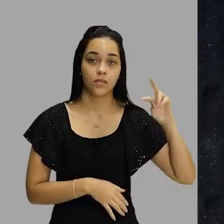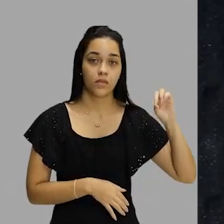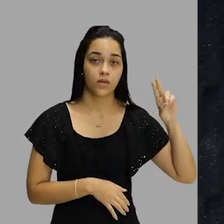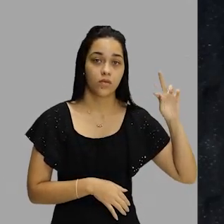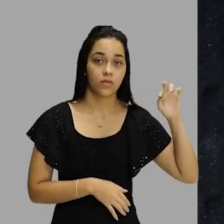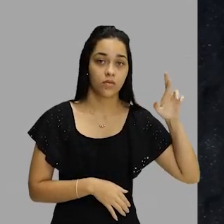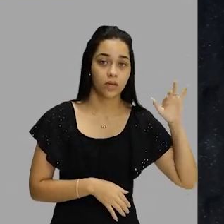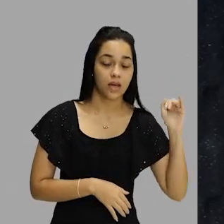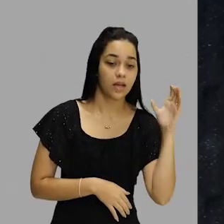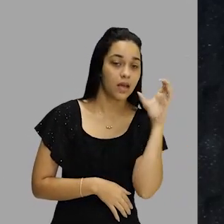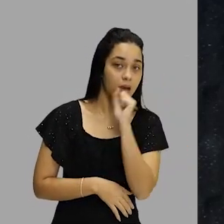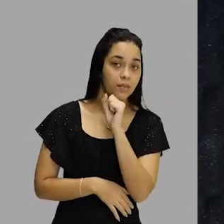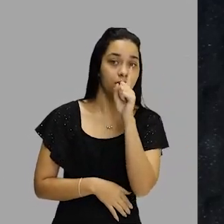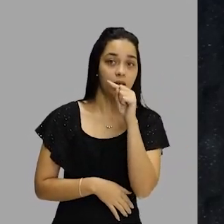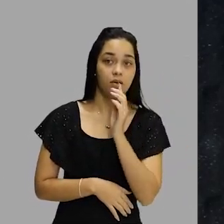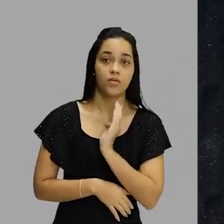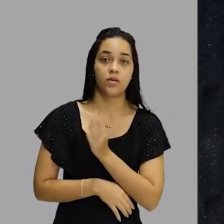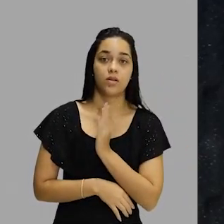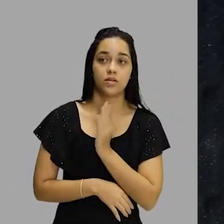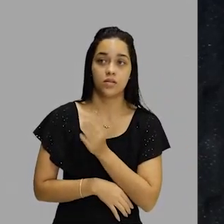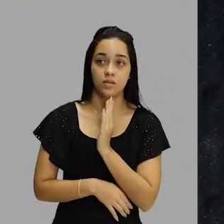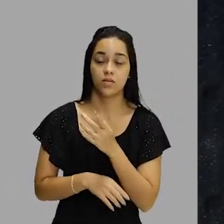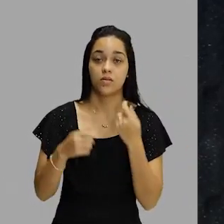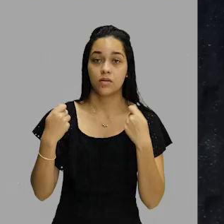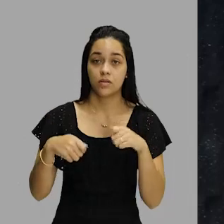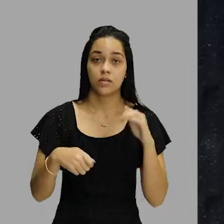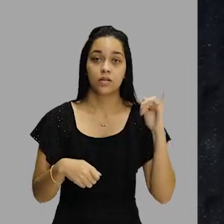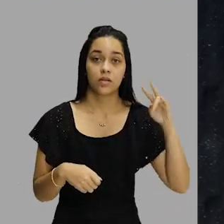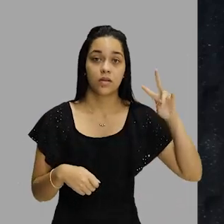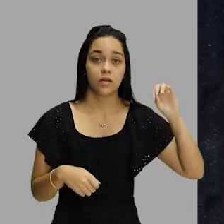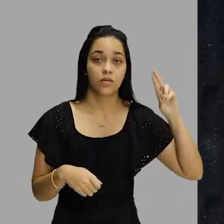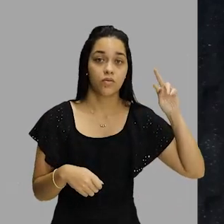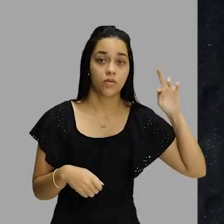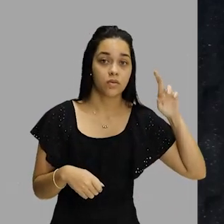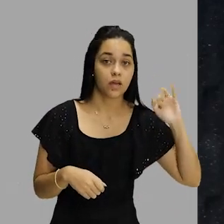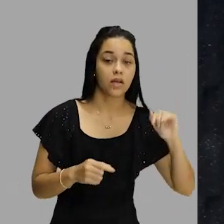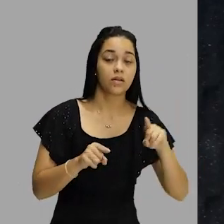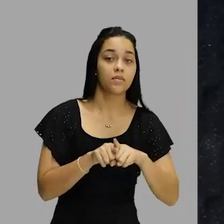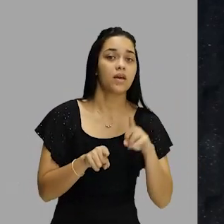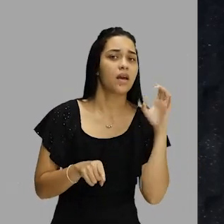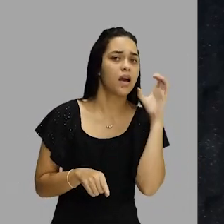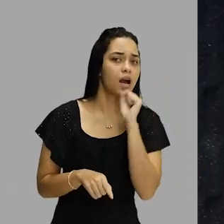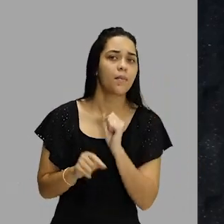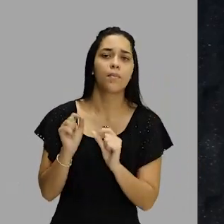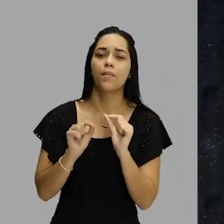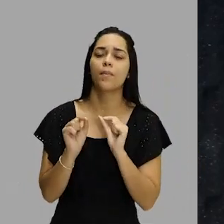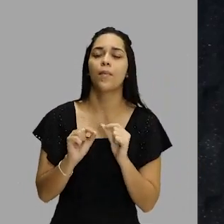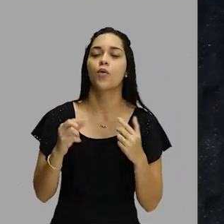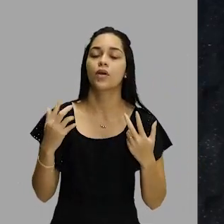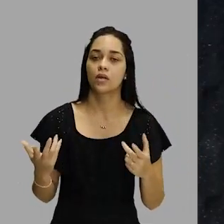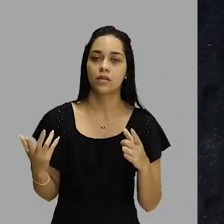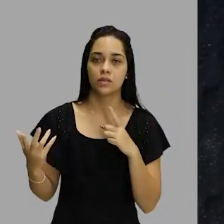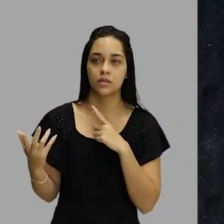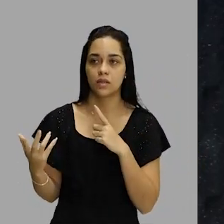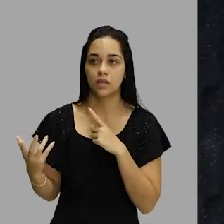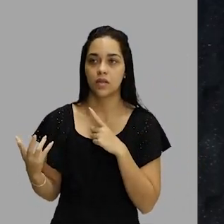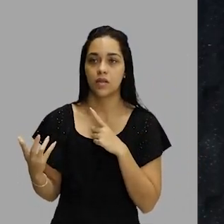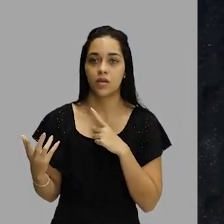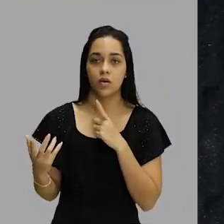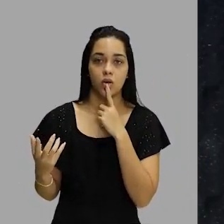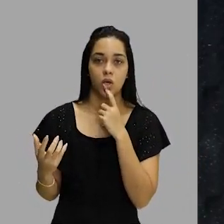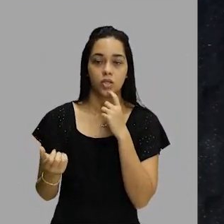e rápida. É o músculo cardíaco, ele tem que ser involuntário e tem que ser rápido. Rápido o suficiente para fazer o